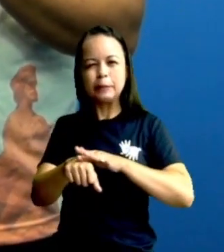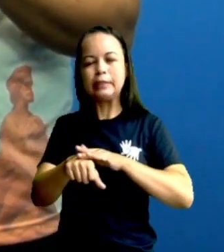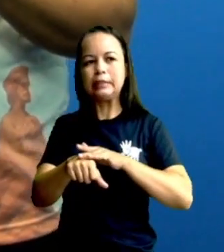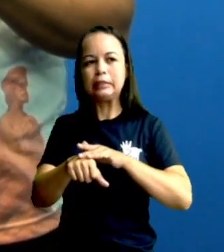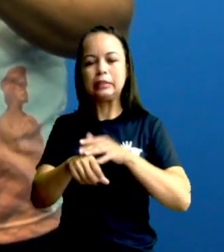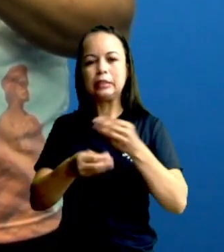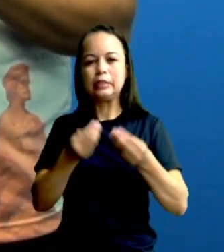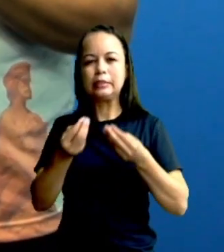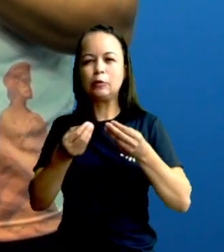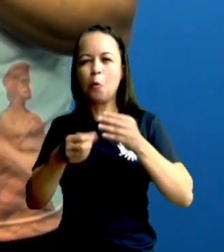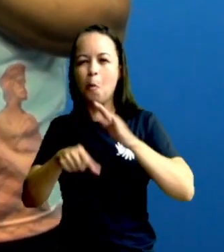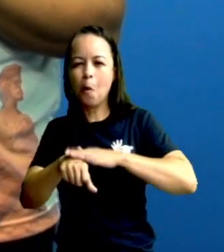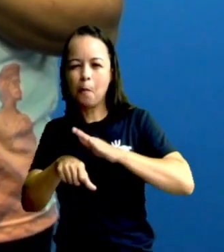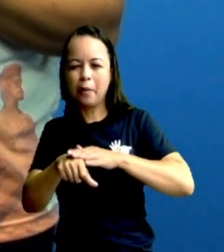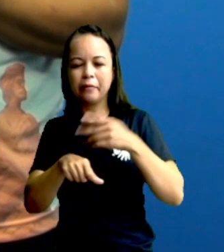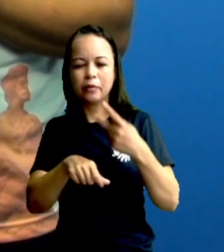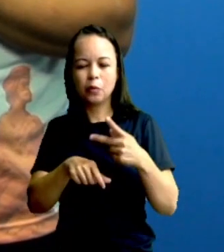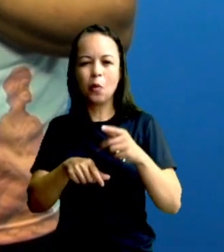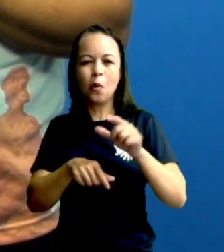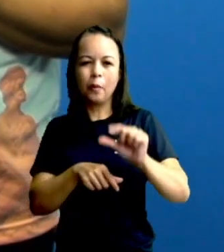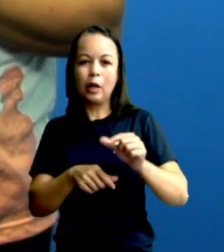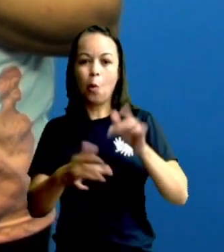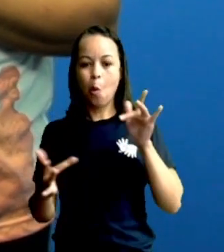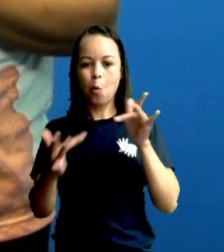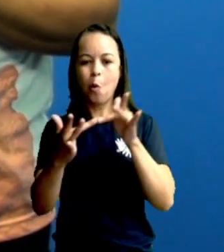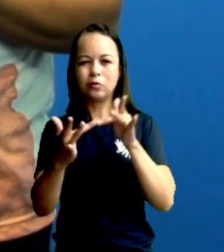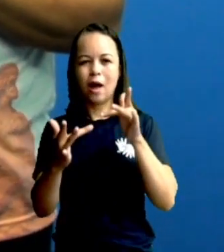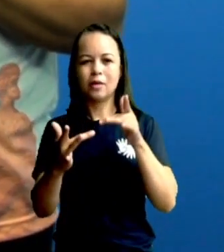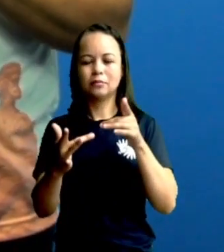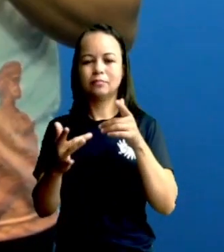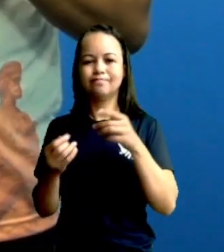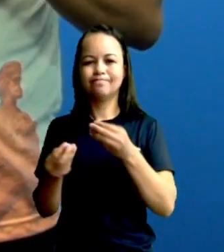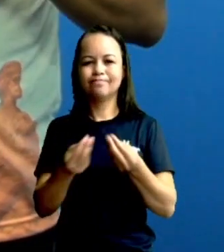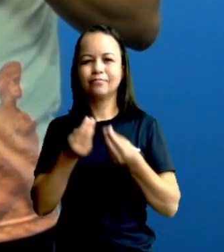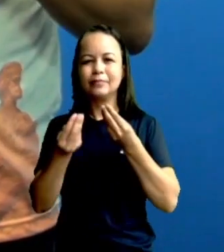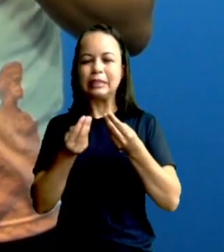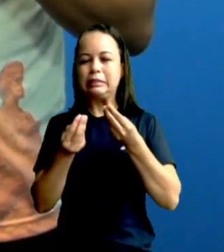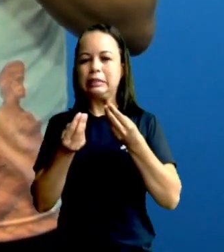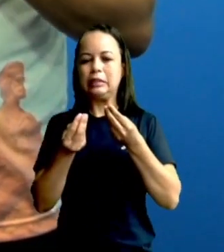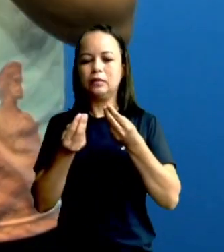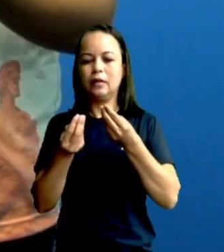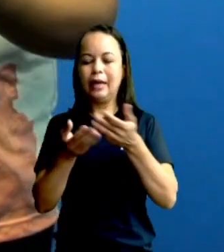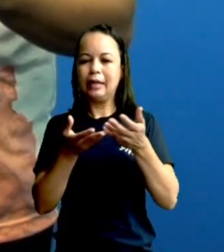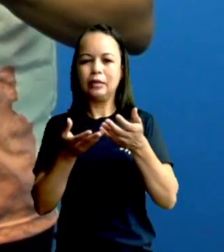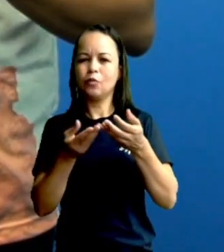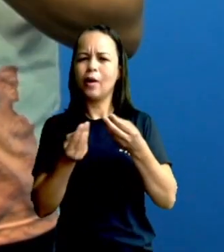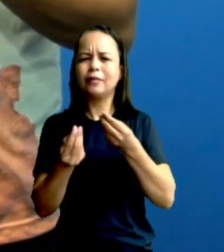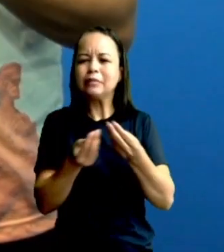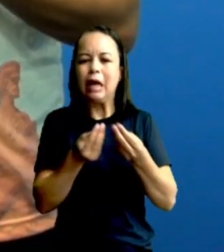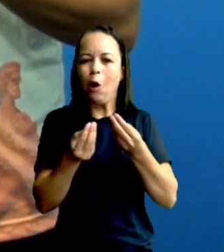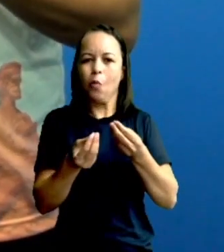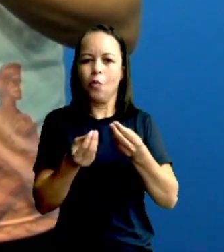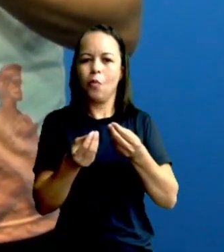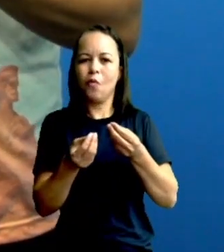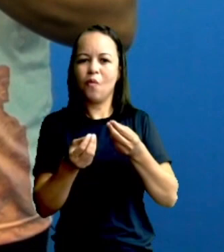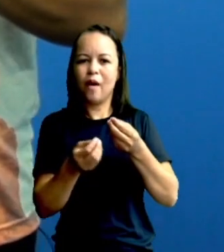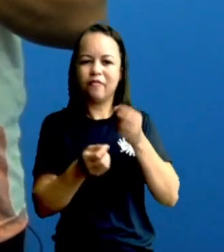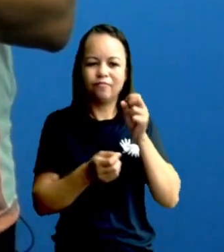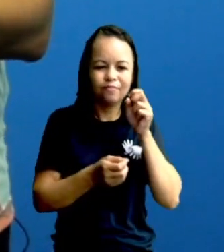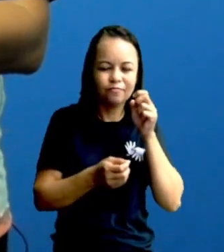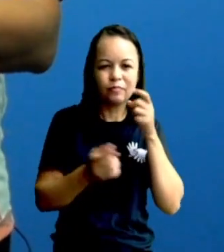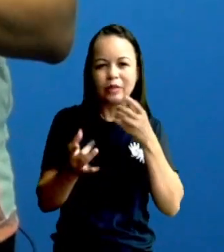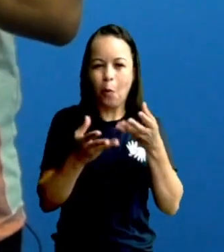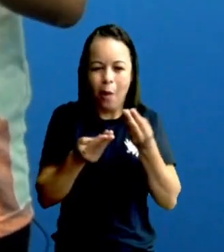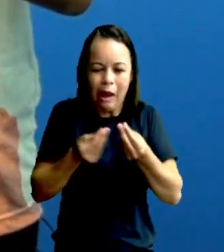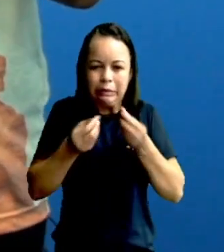ser no primeiro momento, no primeiro estágio dela, no primeiro contato que você tem com ela não é tão desagradável, tão, vamos dizer assim,